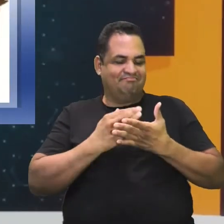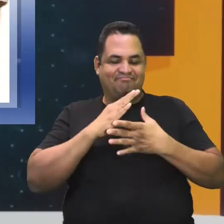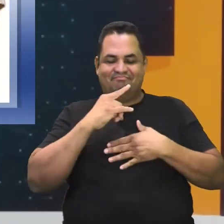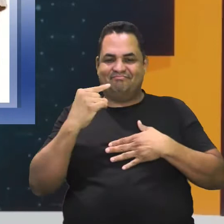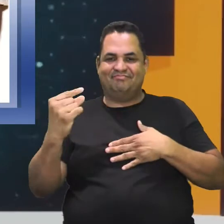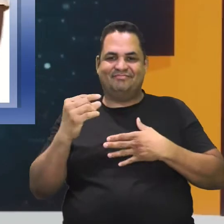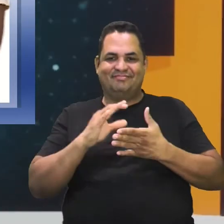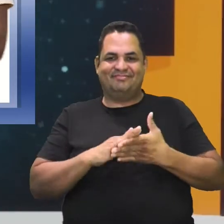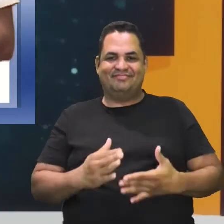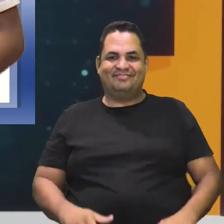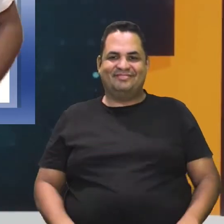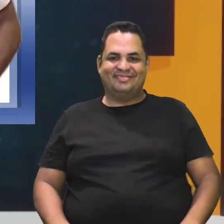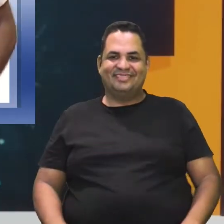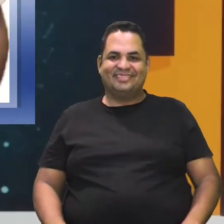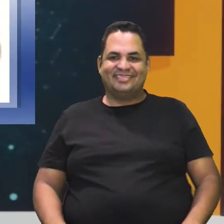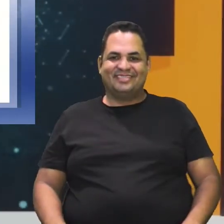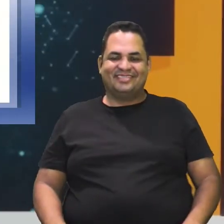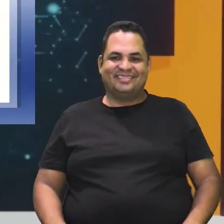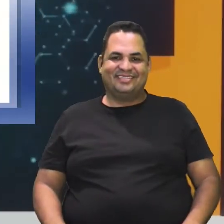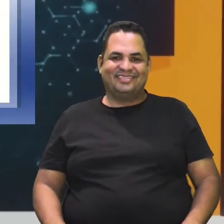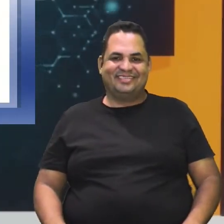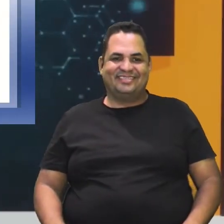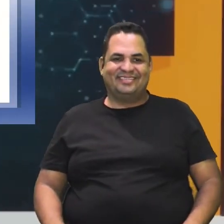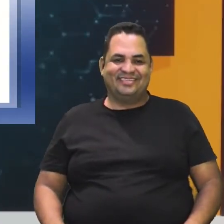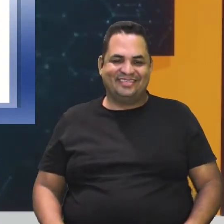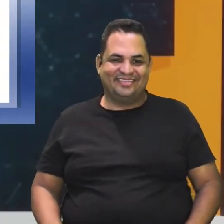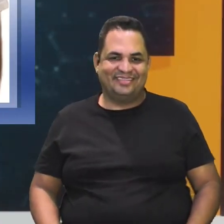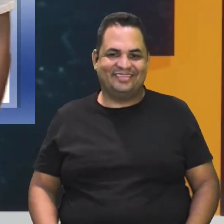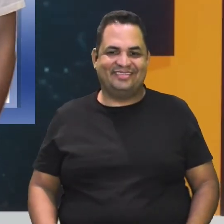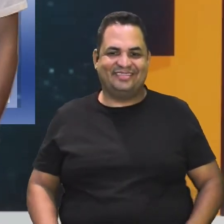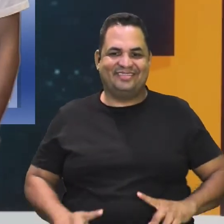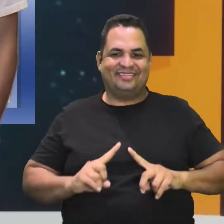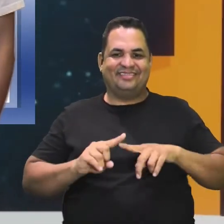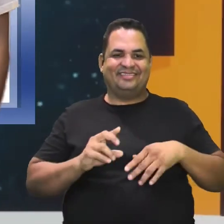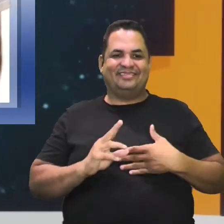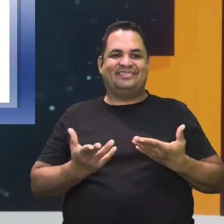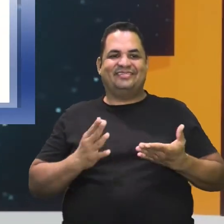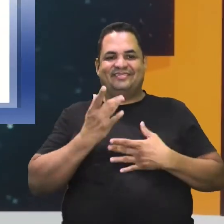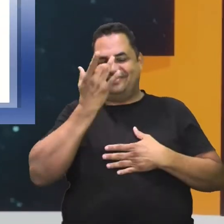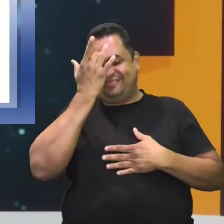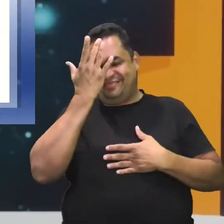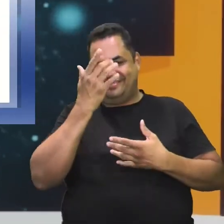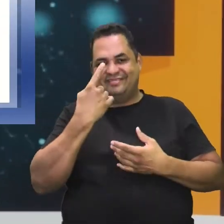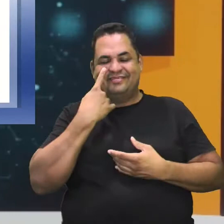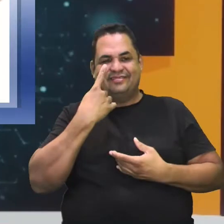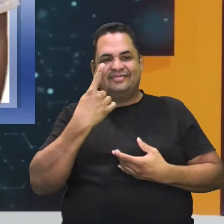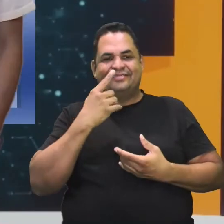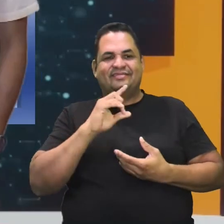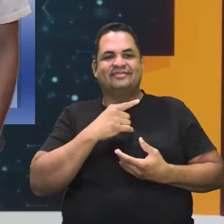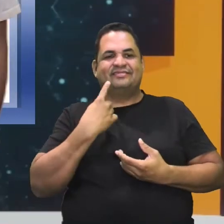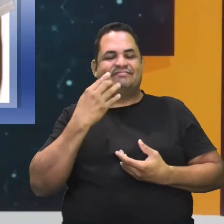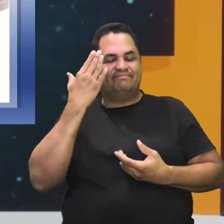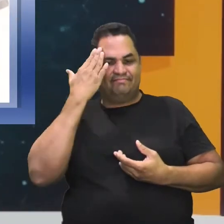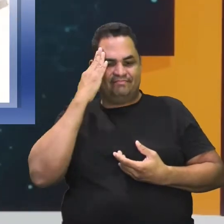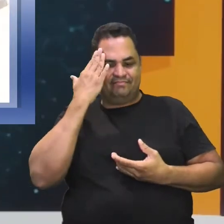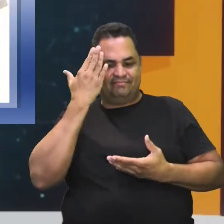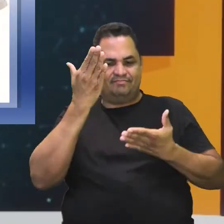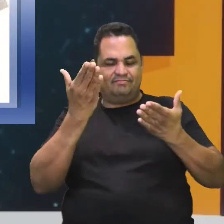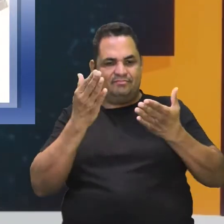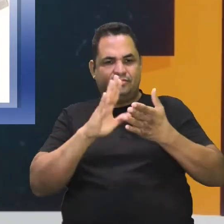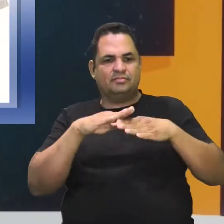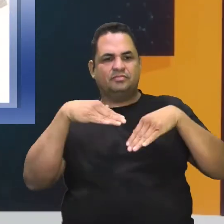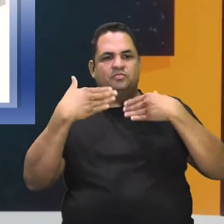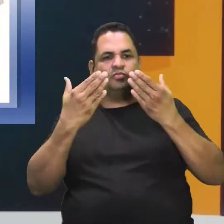Porque mel, leite, granola. Eu fico em desvantagem. Mas, gente, sério mesmo, é fácil. Vocês viram que é só vocês identificarem,